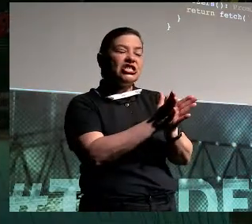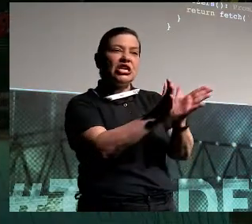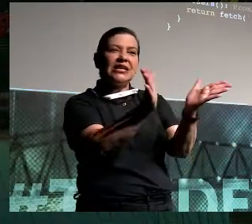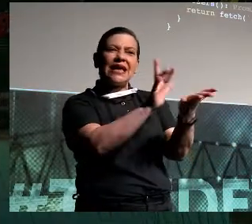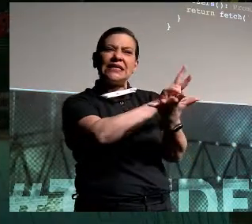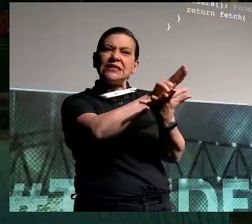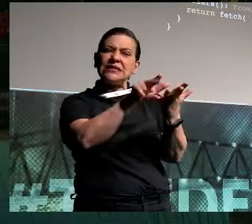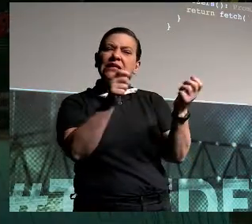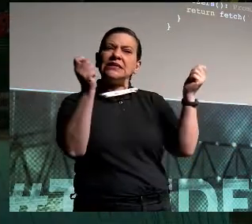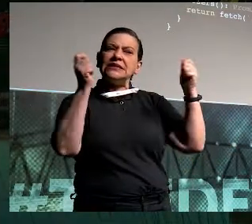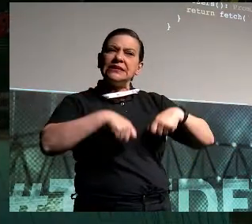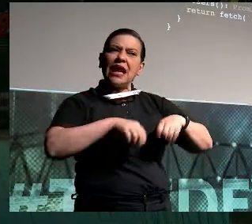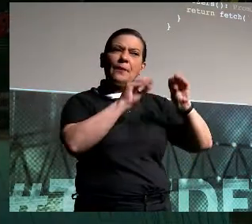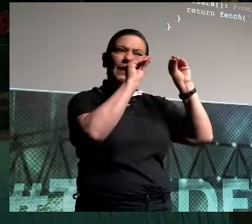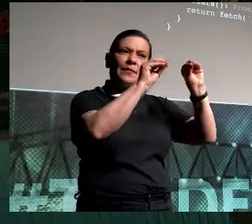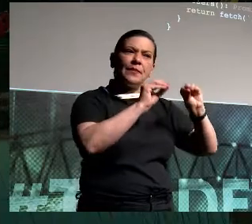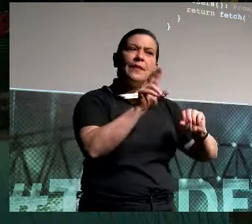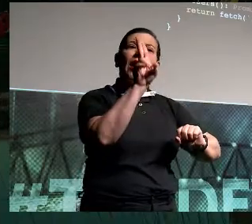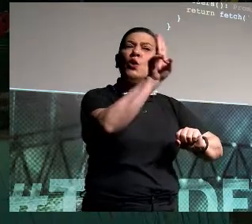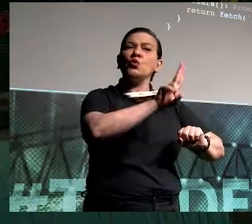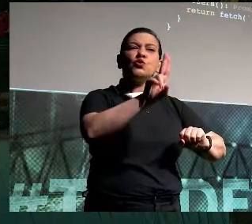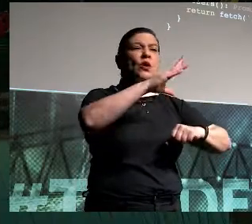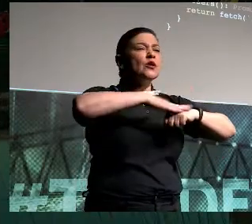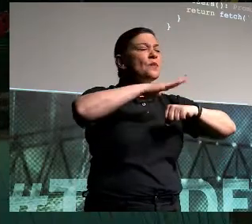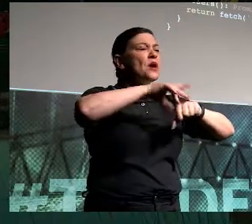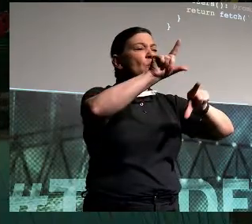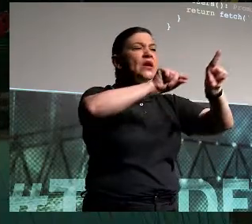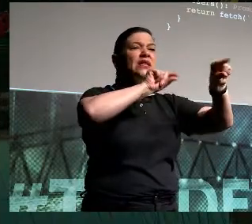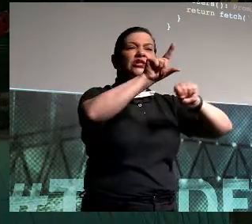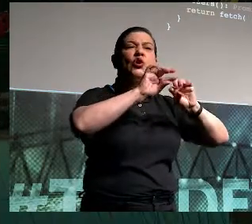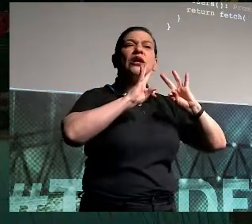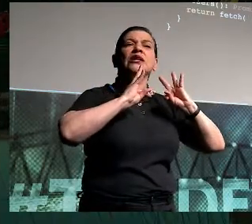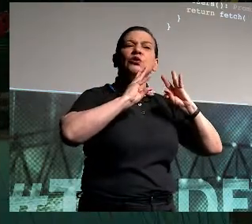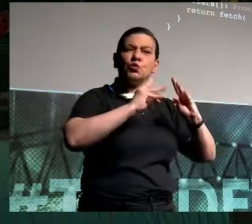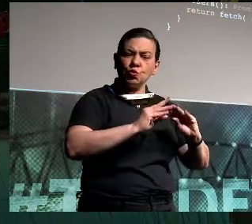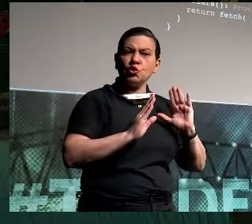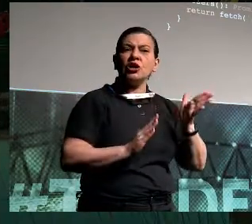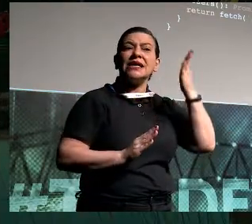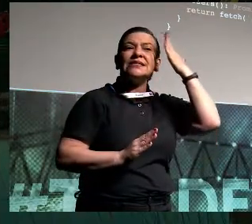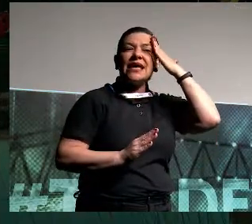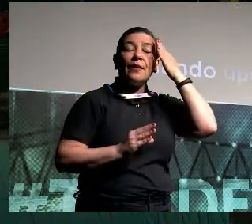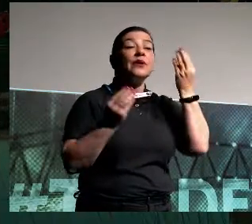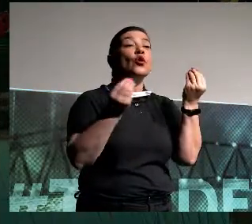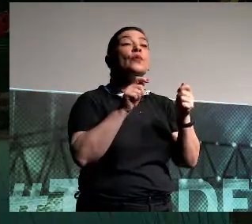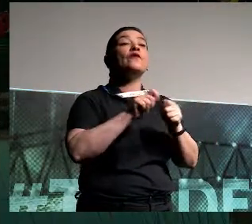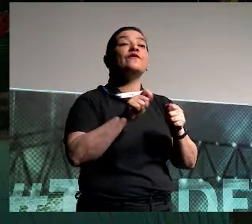dentro de uma promise o usuário escolha o que ele sabe que tem lá? Então, vamos lá.